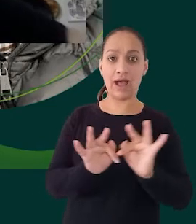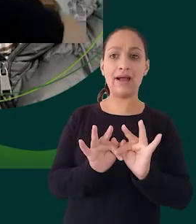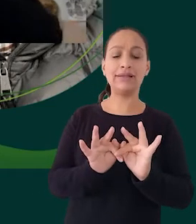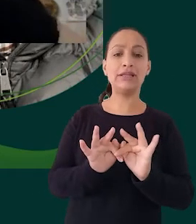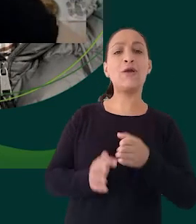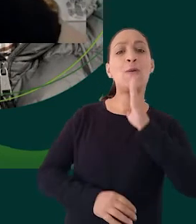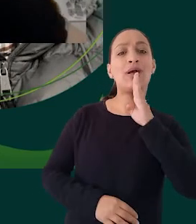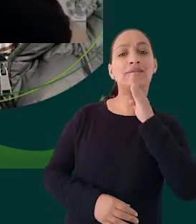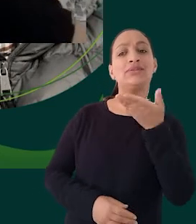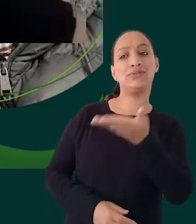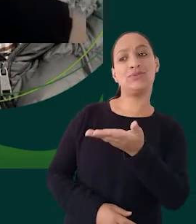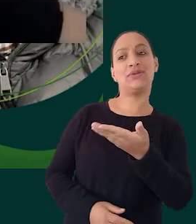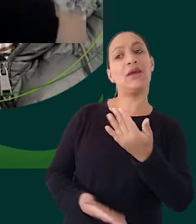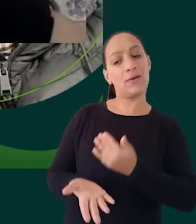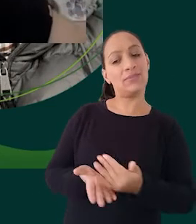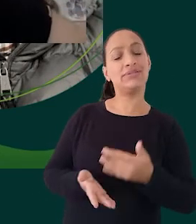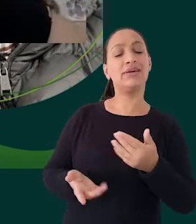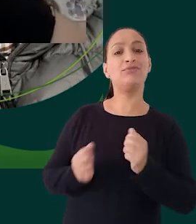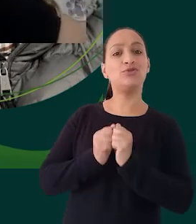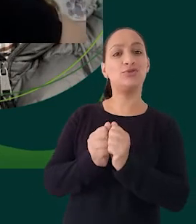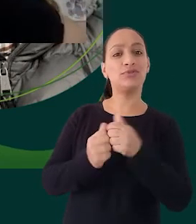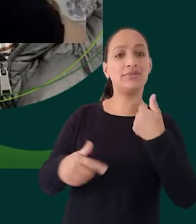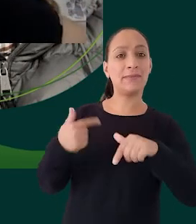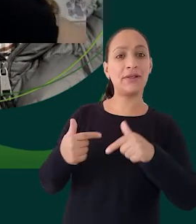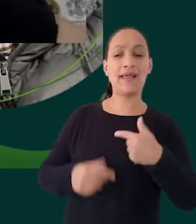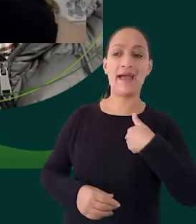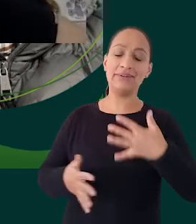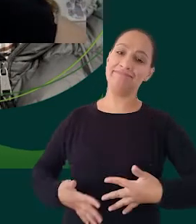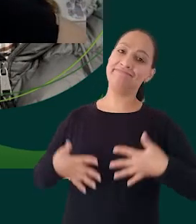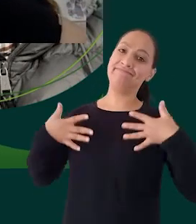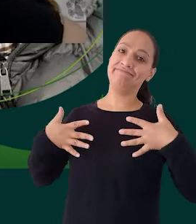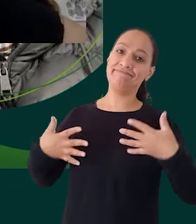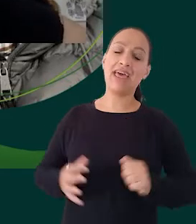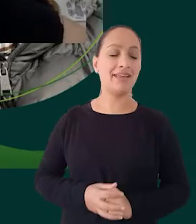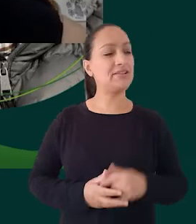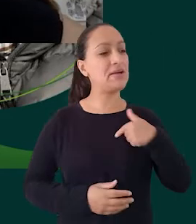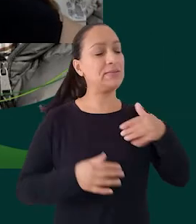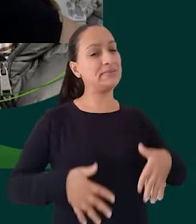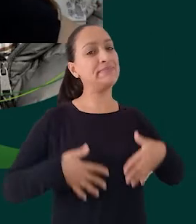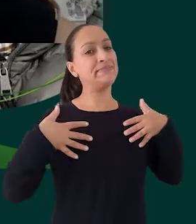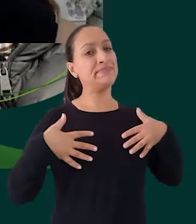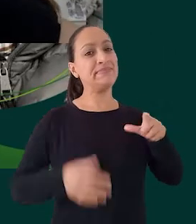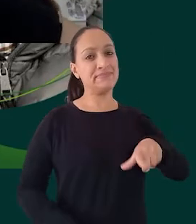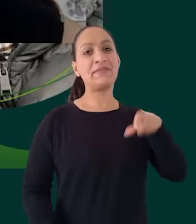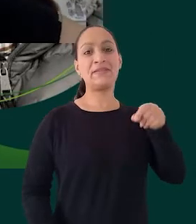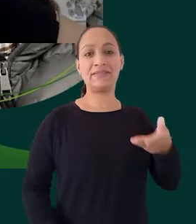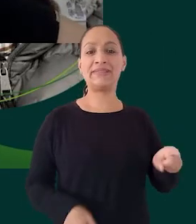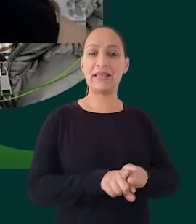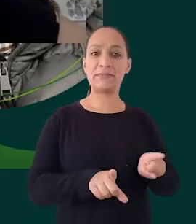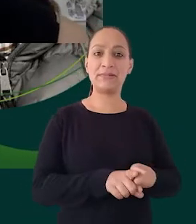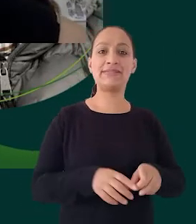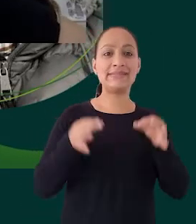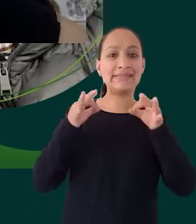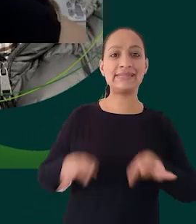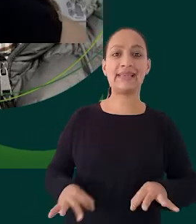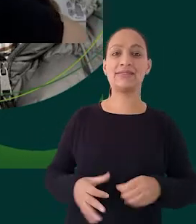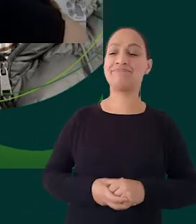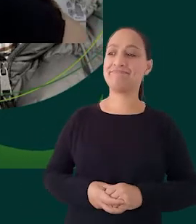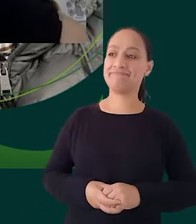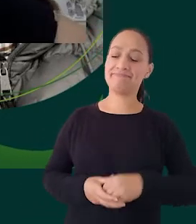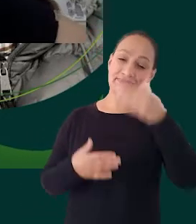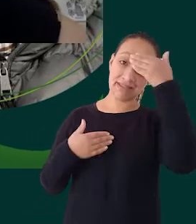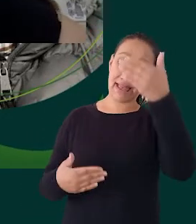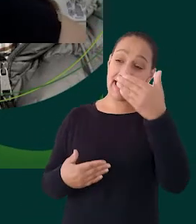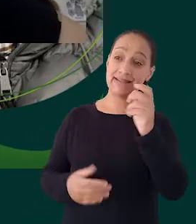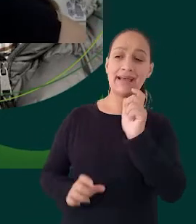desde então, né? Ou seja, eu sou Boa. um privilegiado, né? Eu Sou um também, com privilegiado. certeza, com certeza. Muito obrigado E pelas